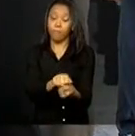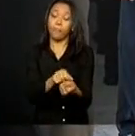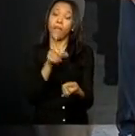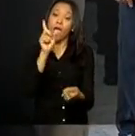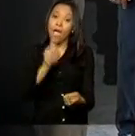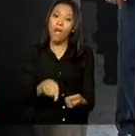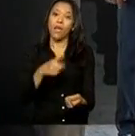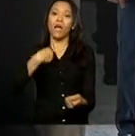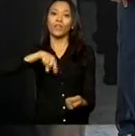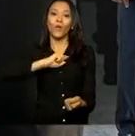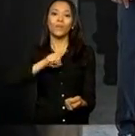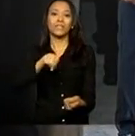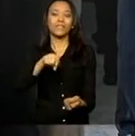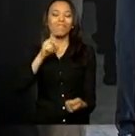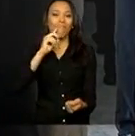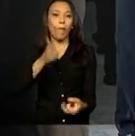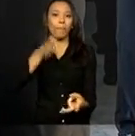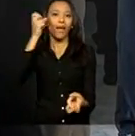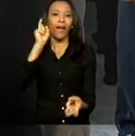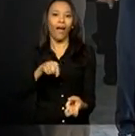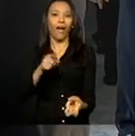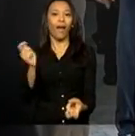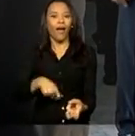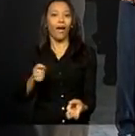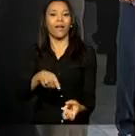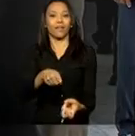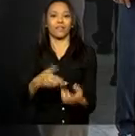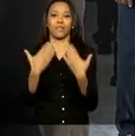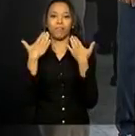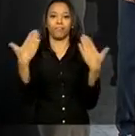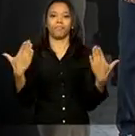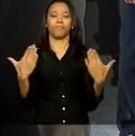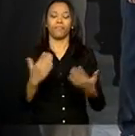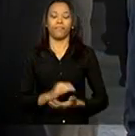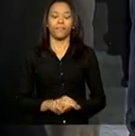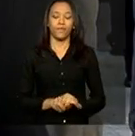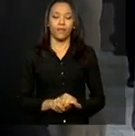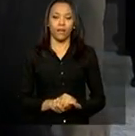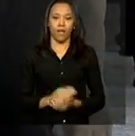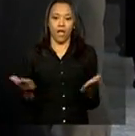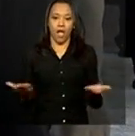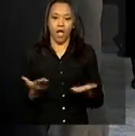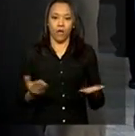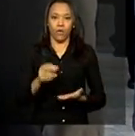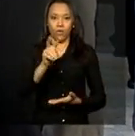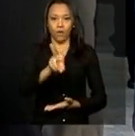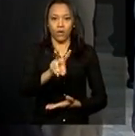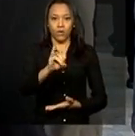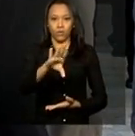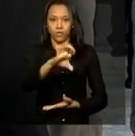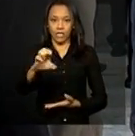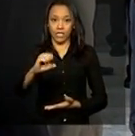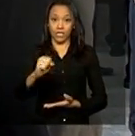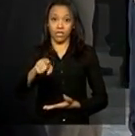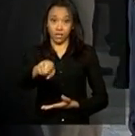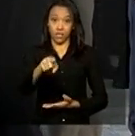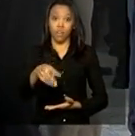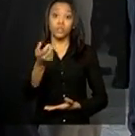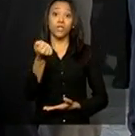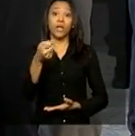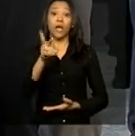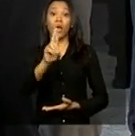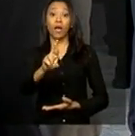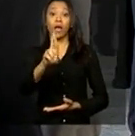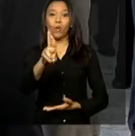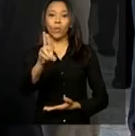Essa é a nossa ponte de entrada para maior destaque. Bom, agora o vice-chefe de governo da Rússia, Alexander